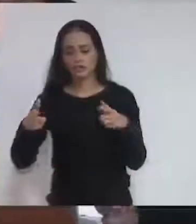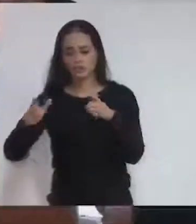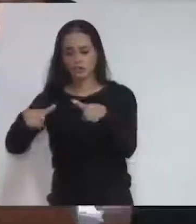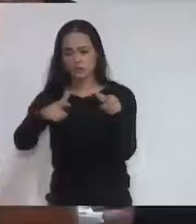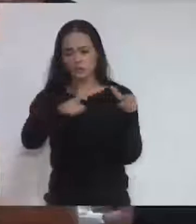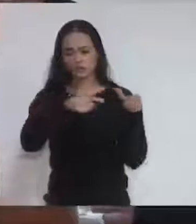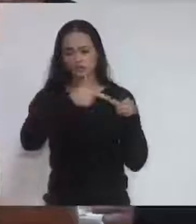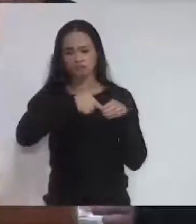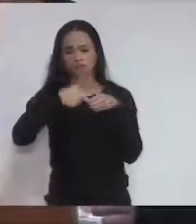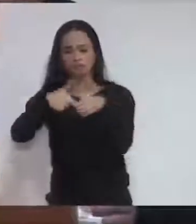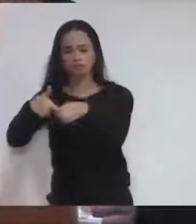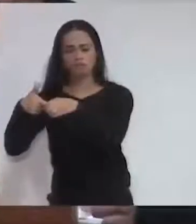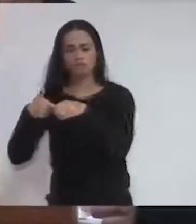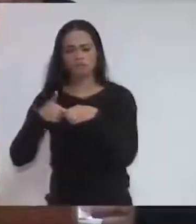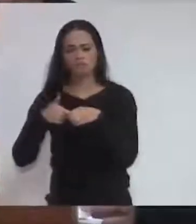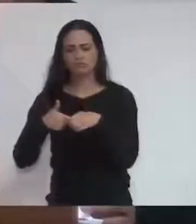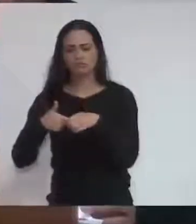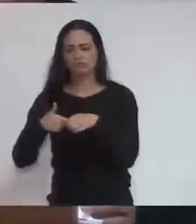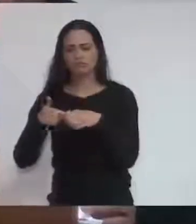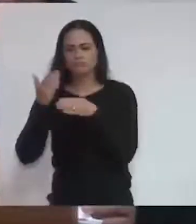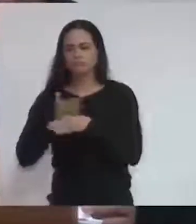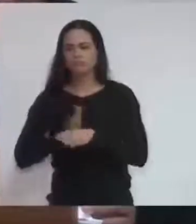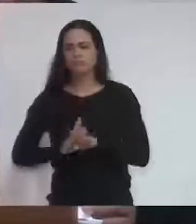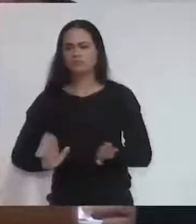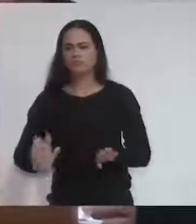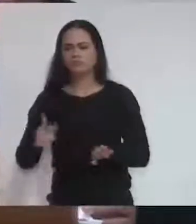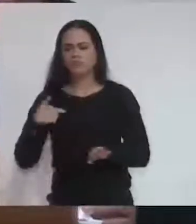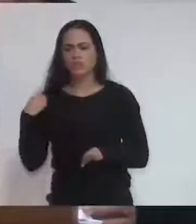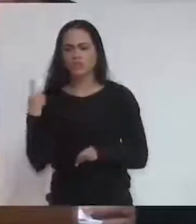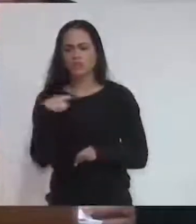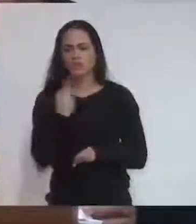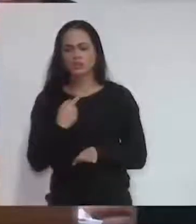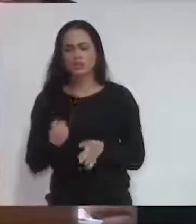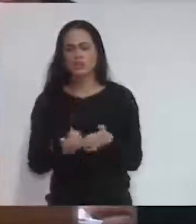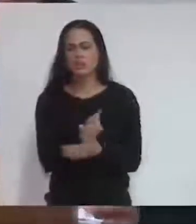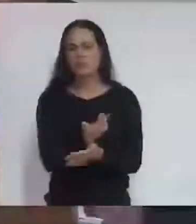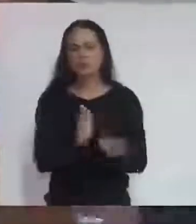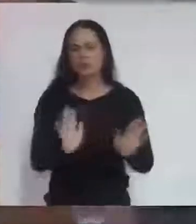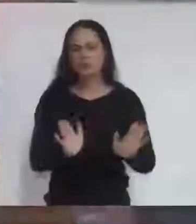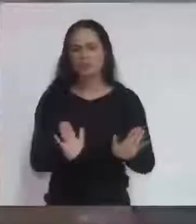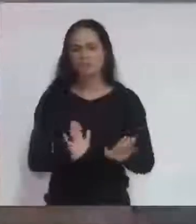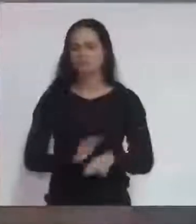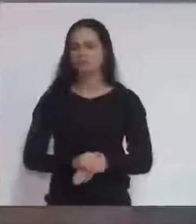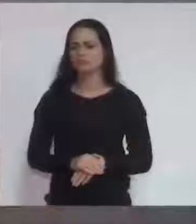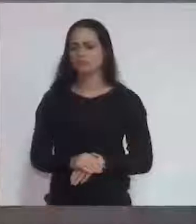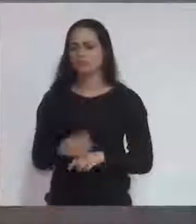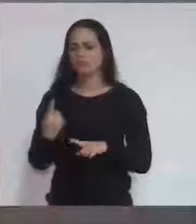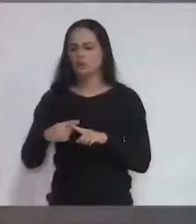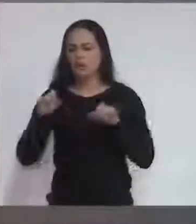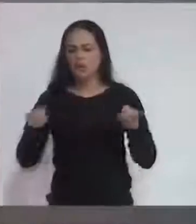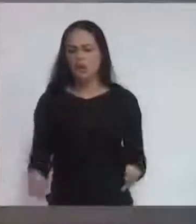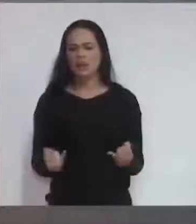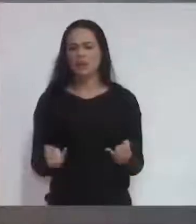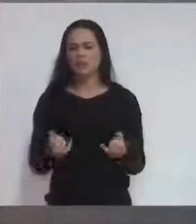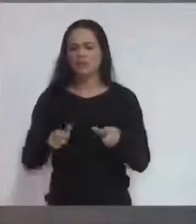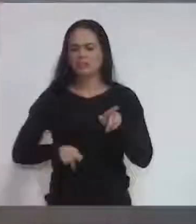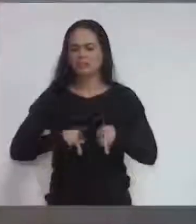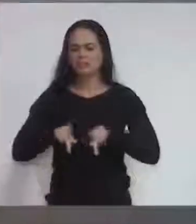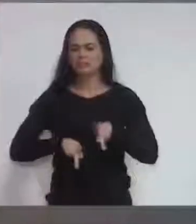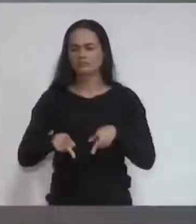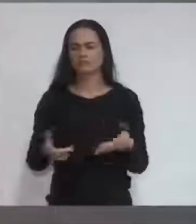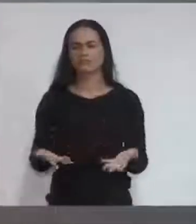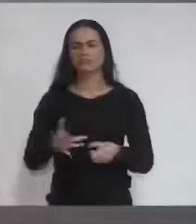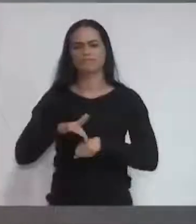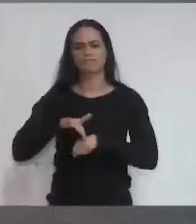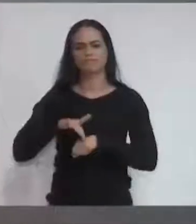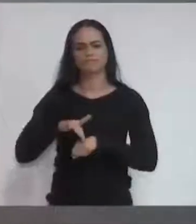combustíveis que quer abusar do cidadão vinhedense. Obrigado pela parte. Estou de acordo, vereador